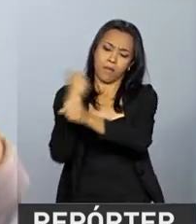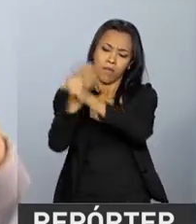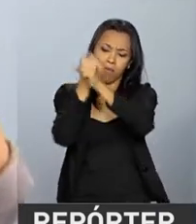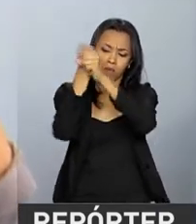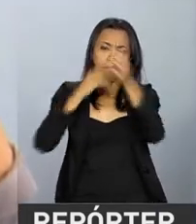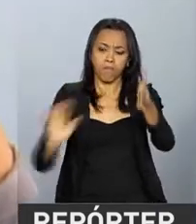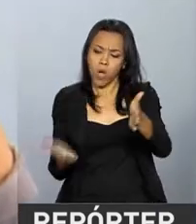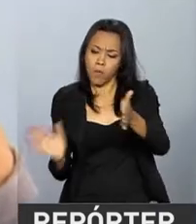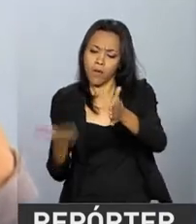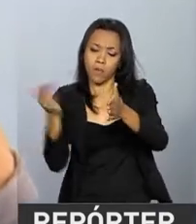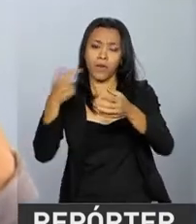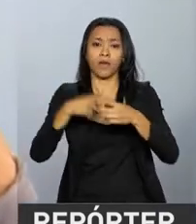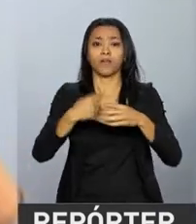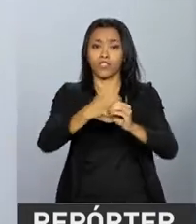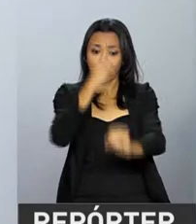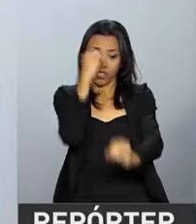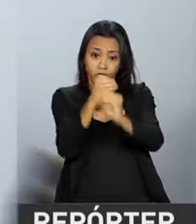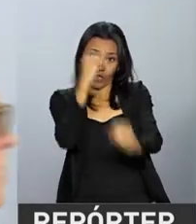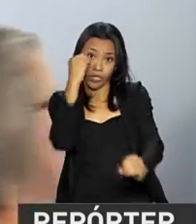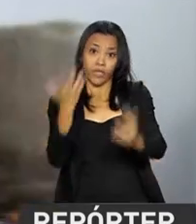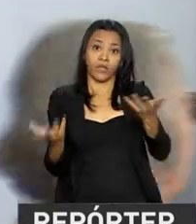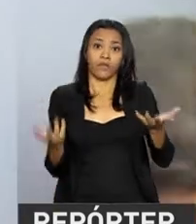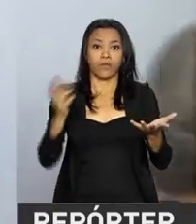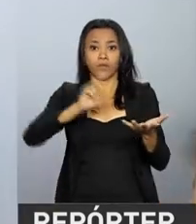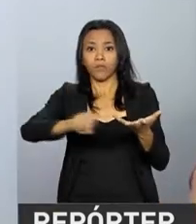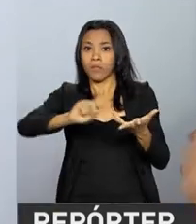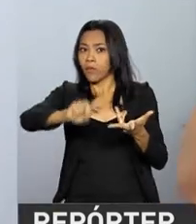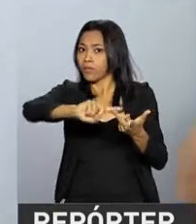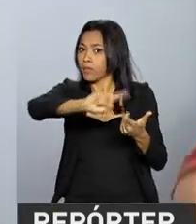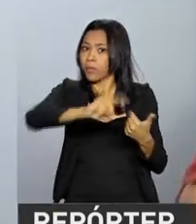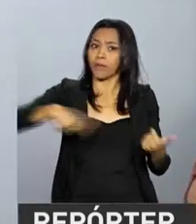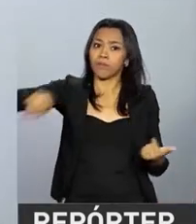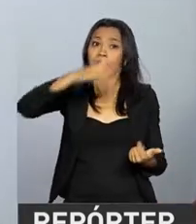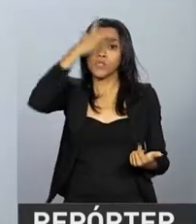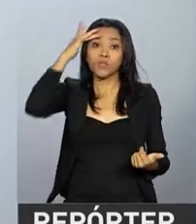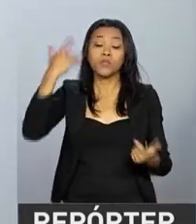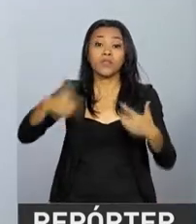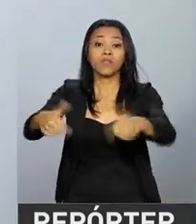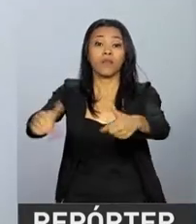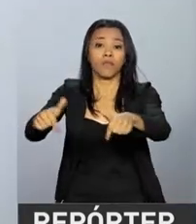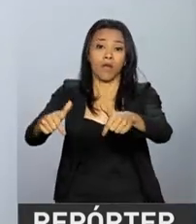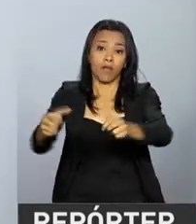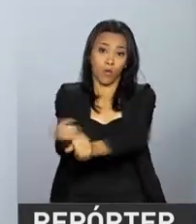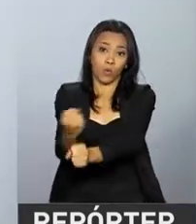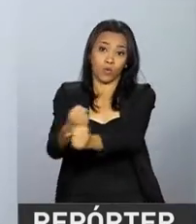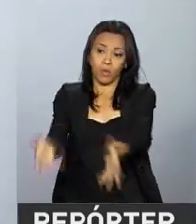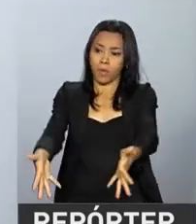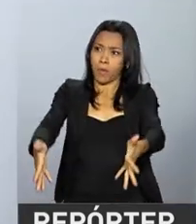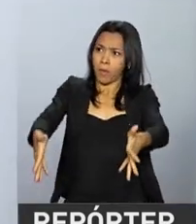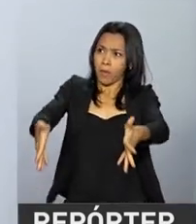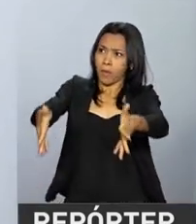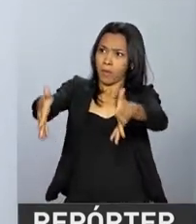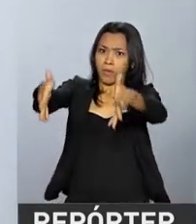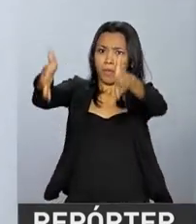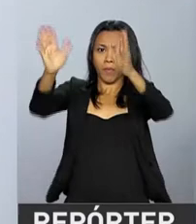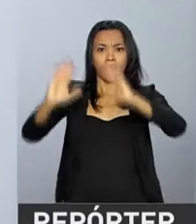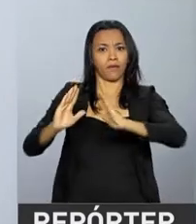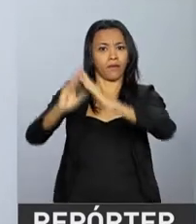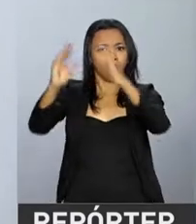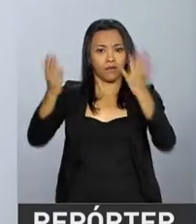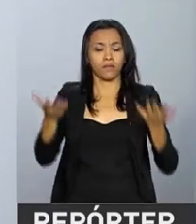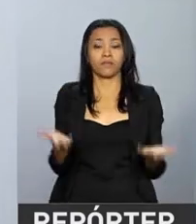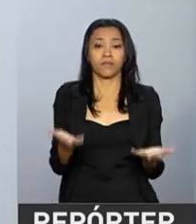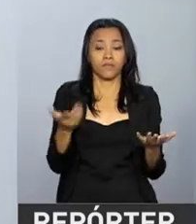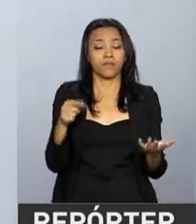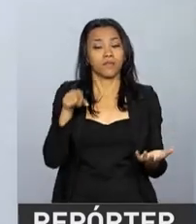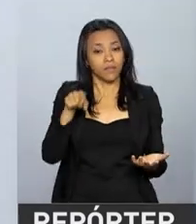salário de engenheiro ou seja de todos aqueles que trabalham que se envolvem na garantia